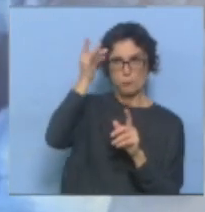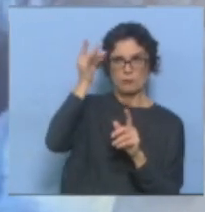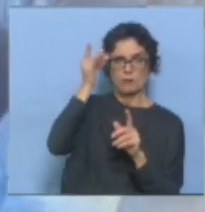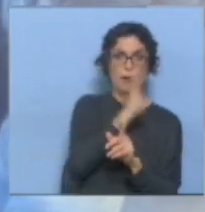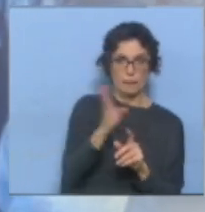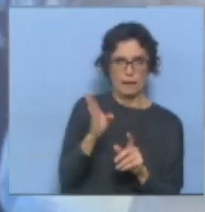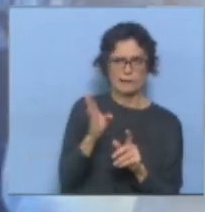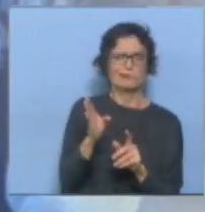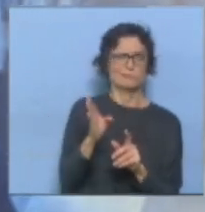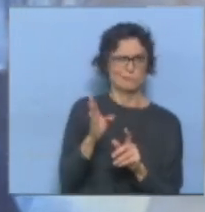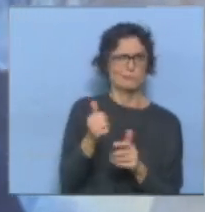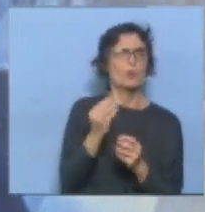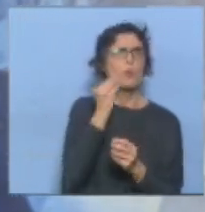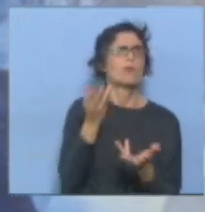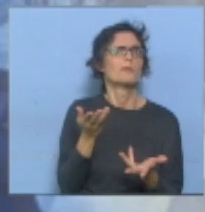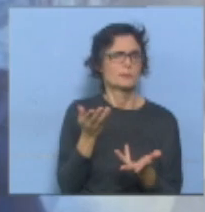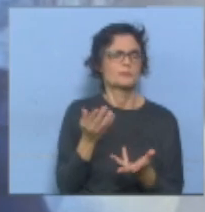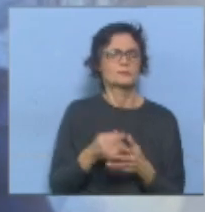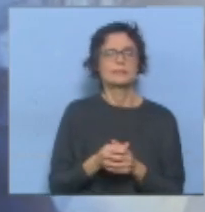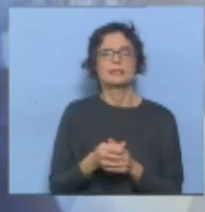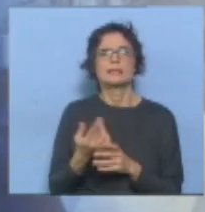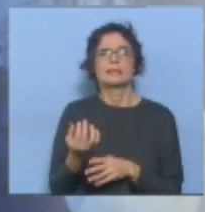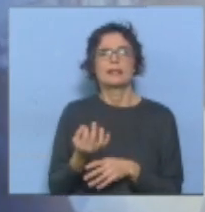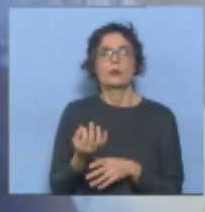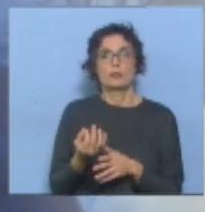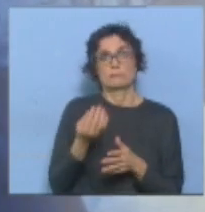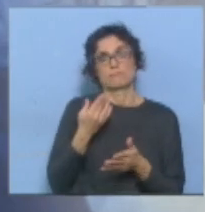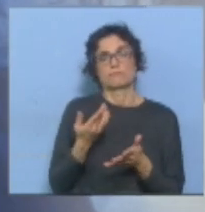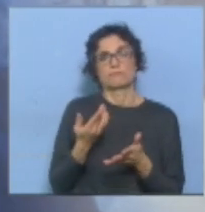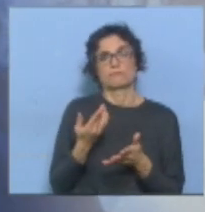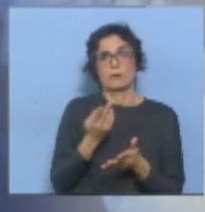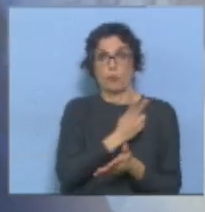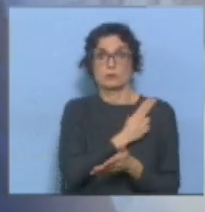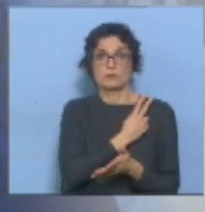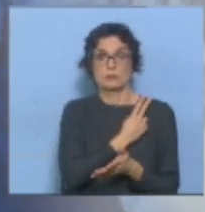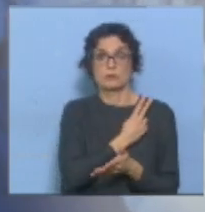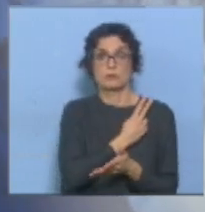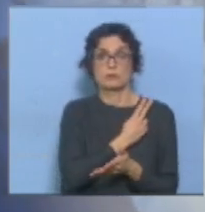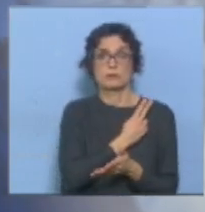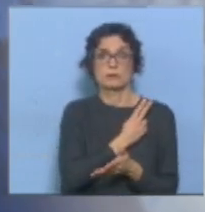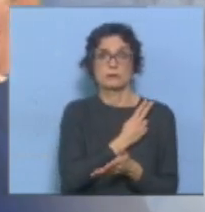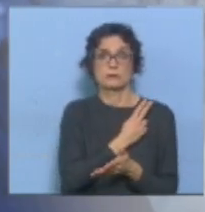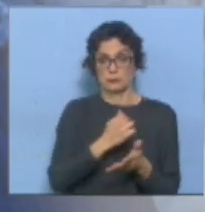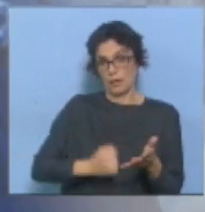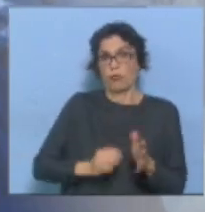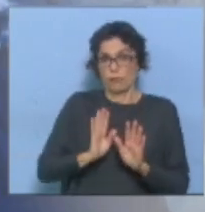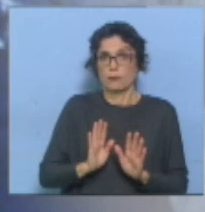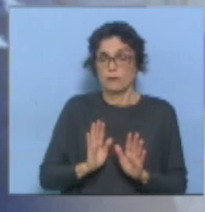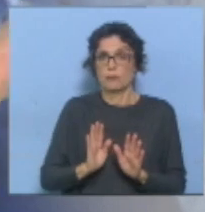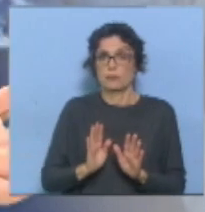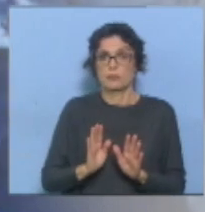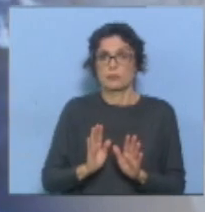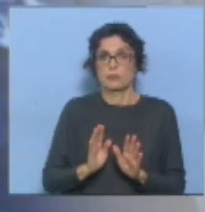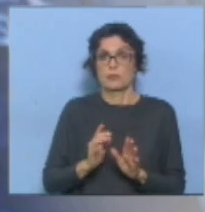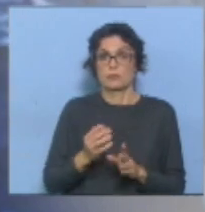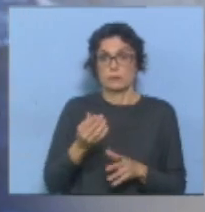diferentes. Nesta realidade, a universidade, estamos a falar da Católica, porque também por esta